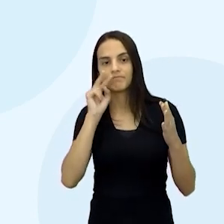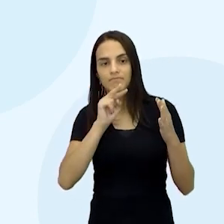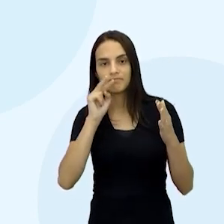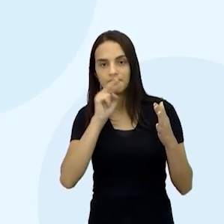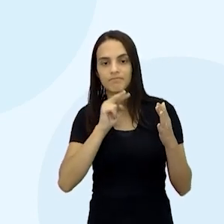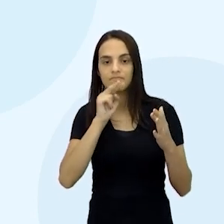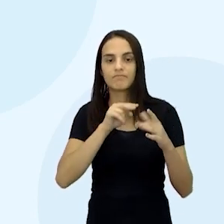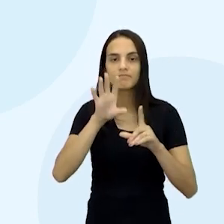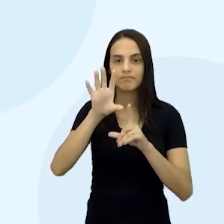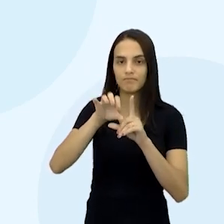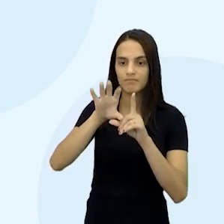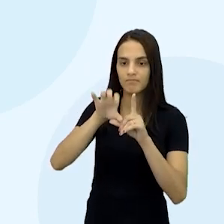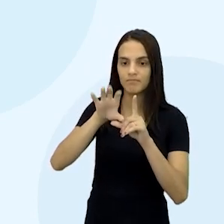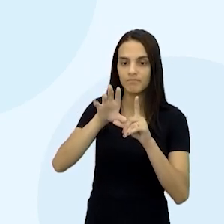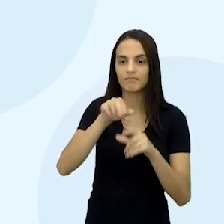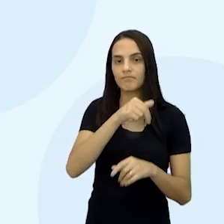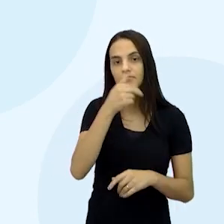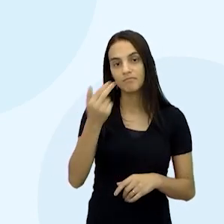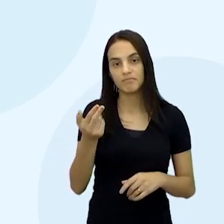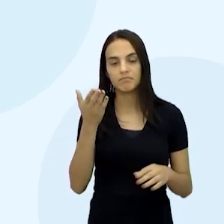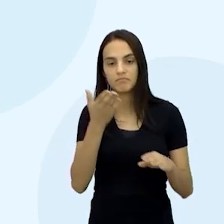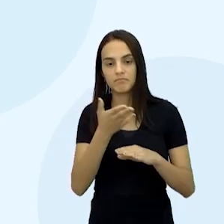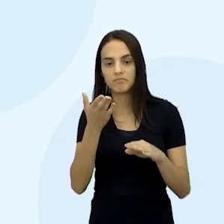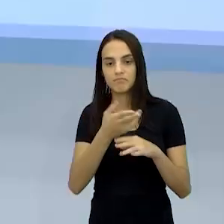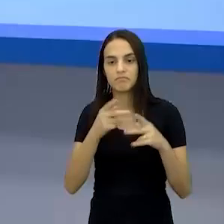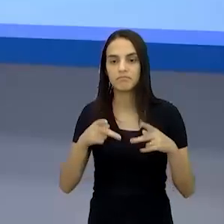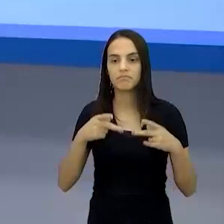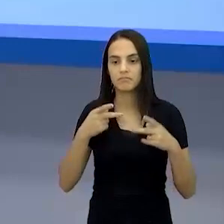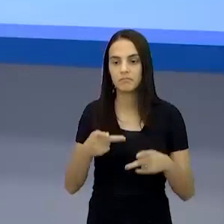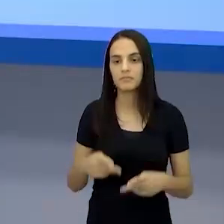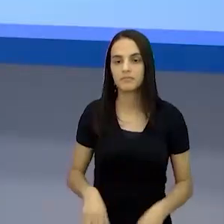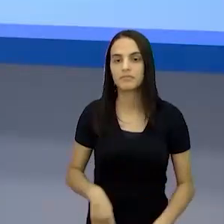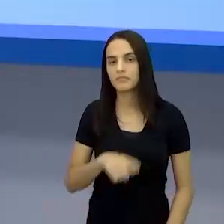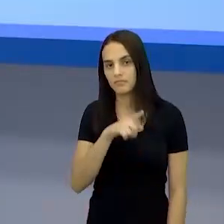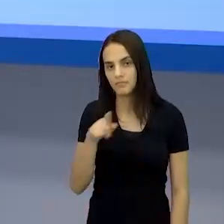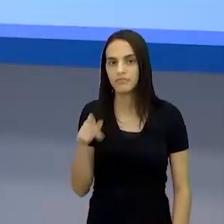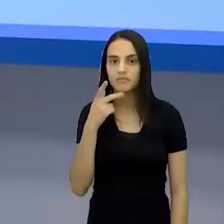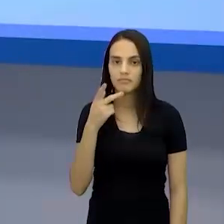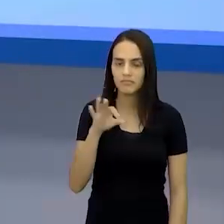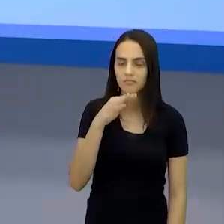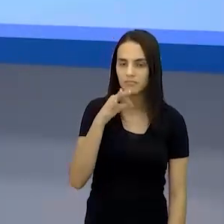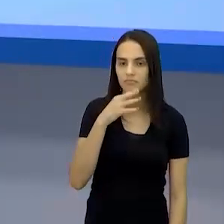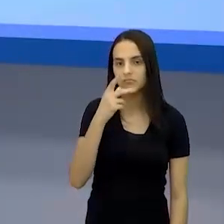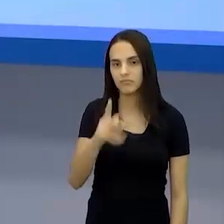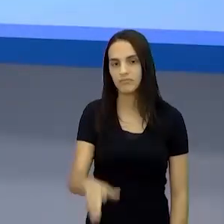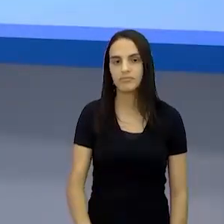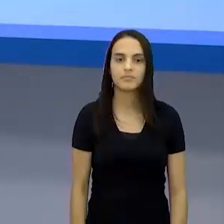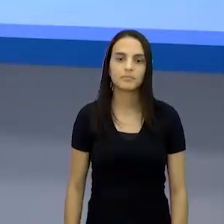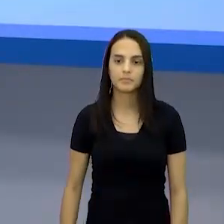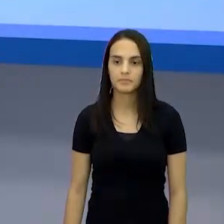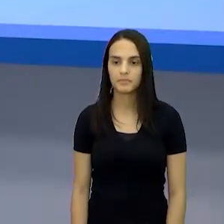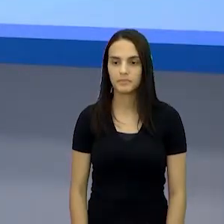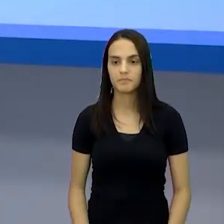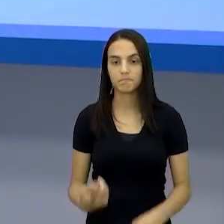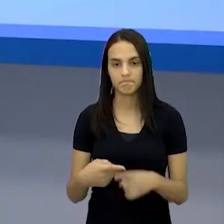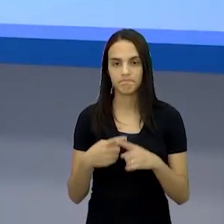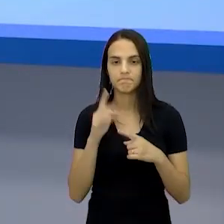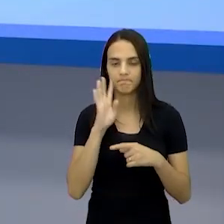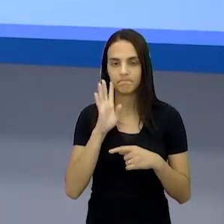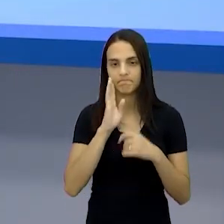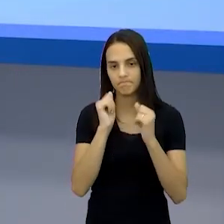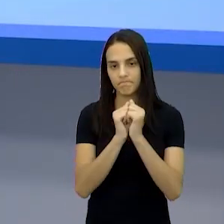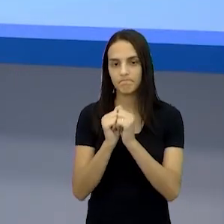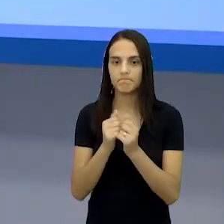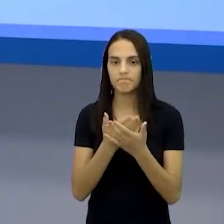vendo aí o QR Code, né? Ou acessando o link, e aí vocês falam aí, dê a opinião de vocês da aula, né? Porque foi muito legal estar